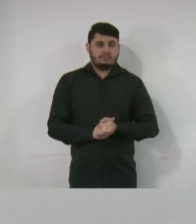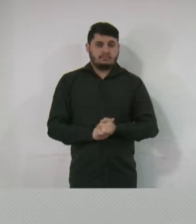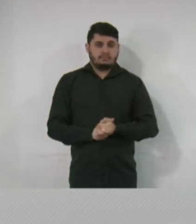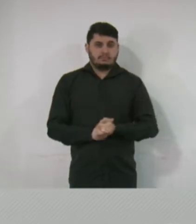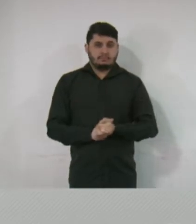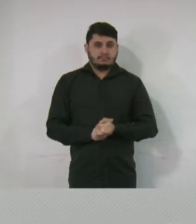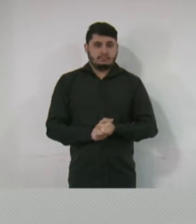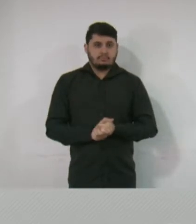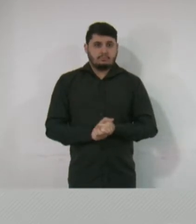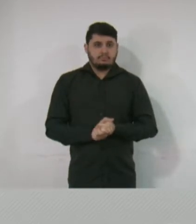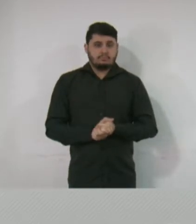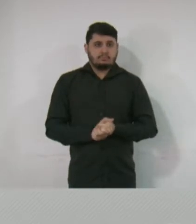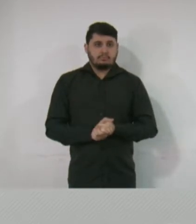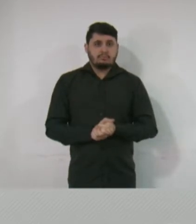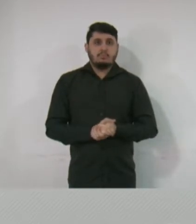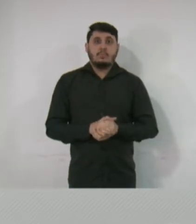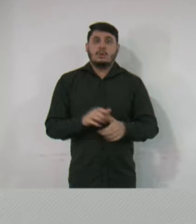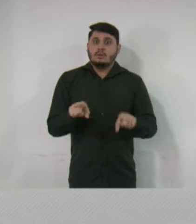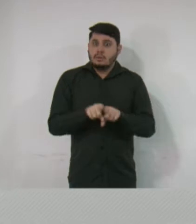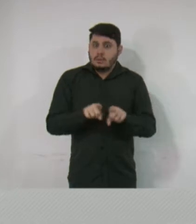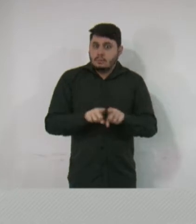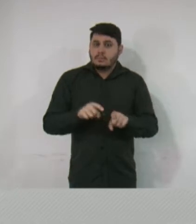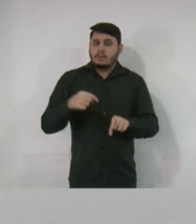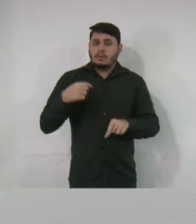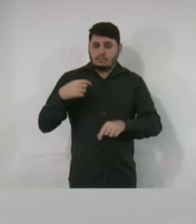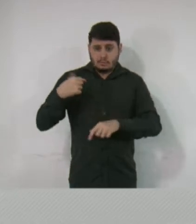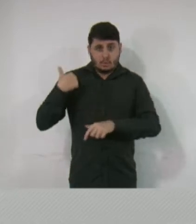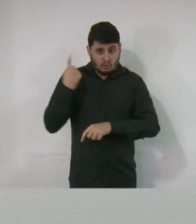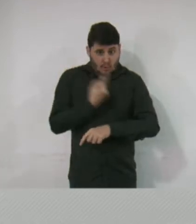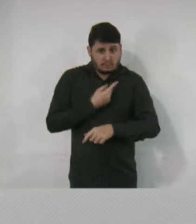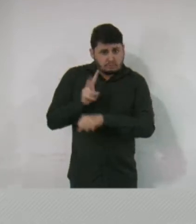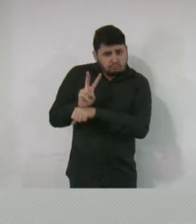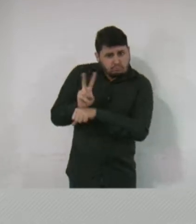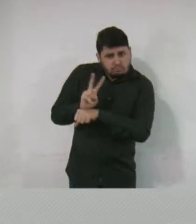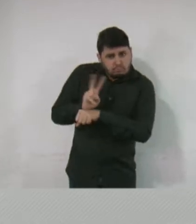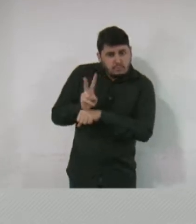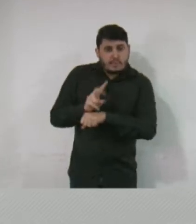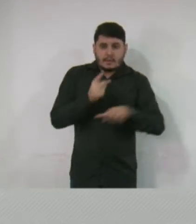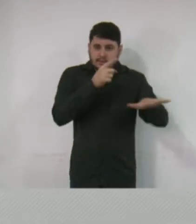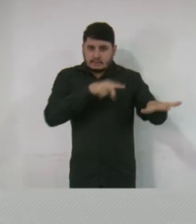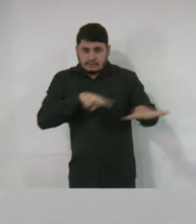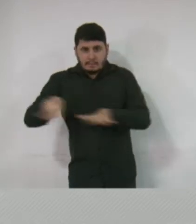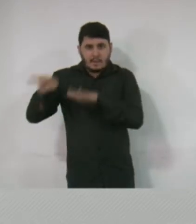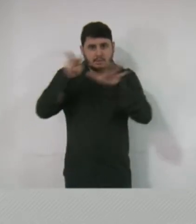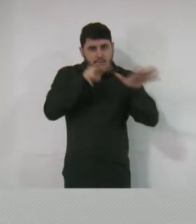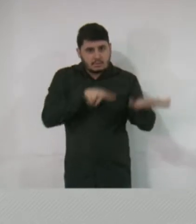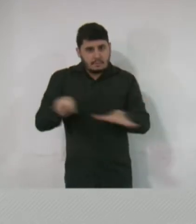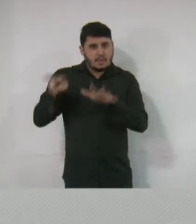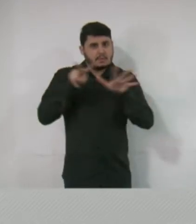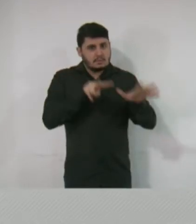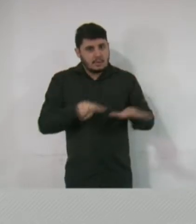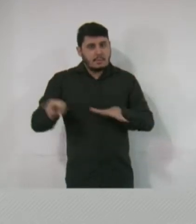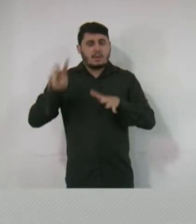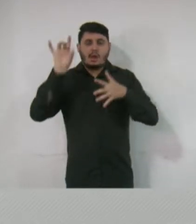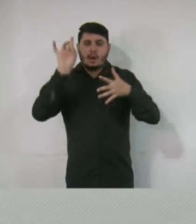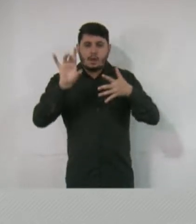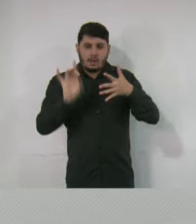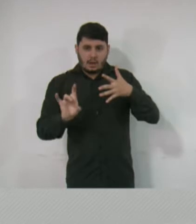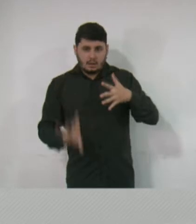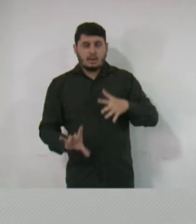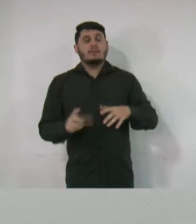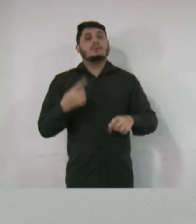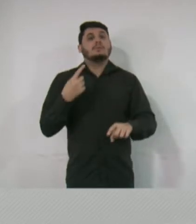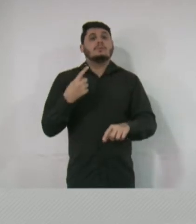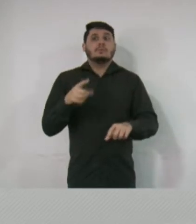A gente também, semana a semana, a gente faz um acompanhamento desses casos. A gente observa, na semana 29, houve um aumento no